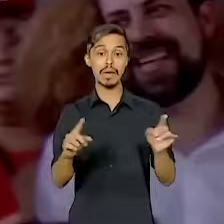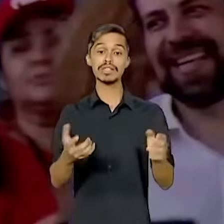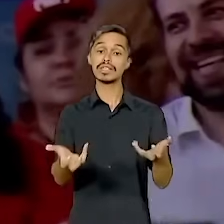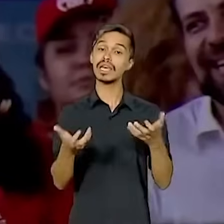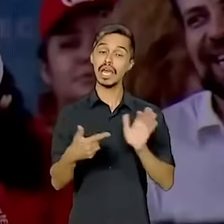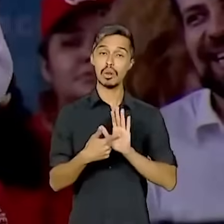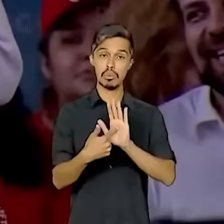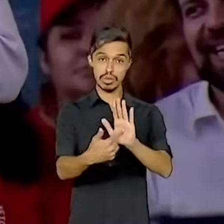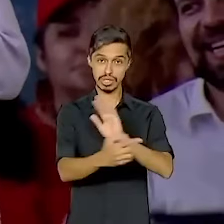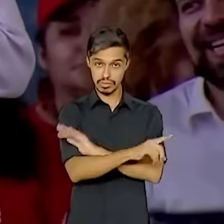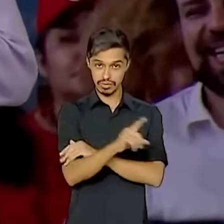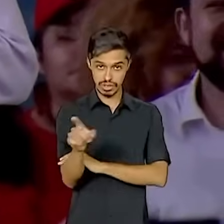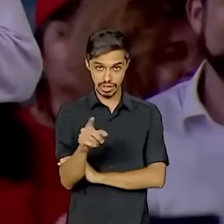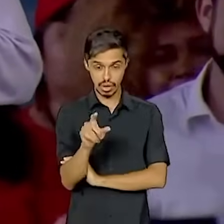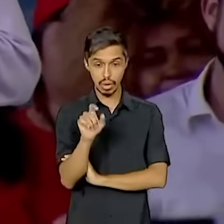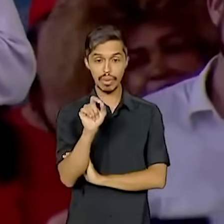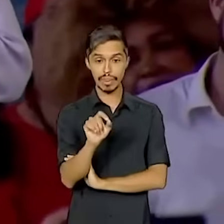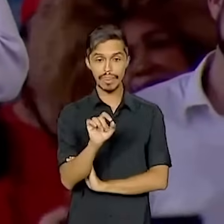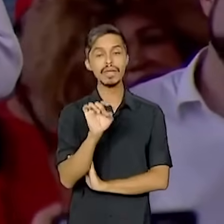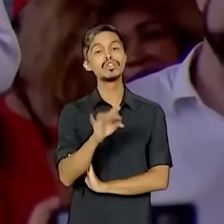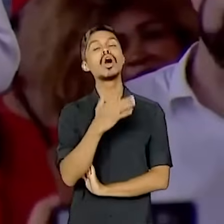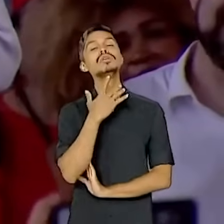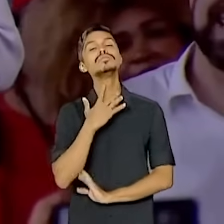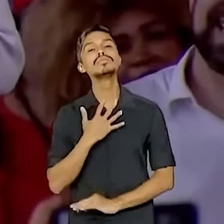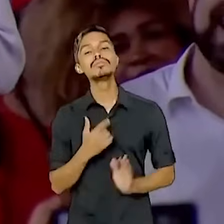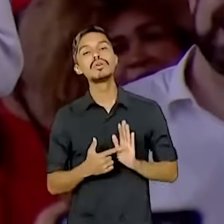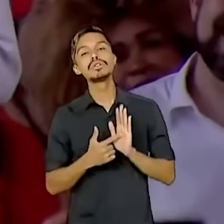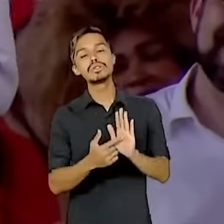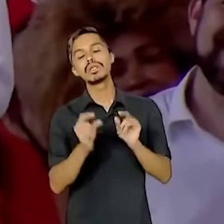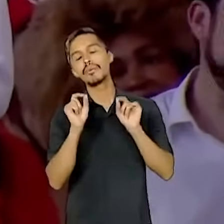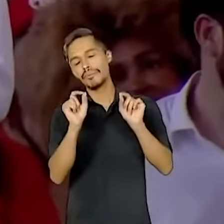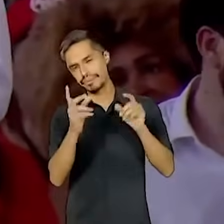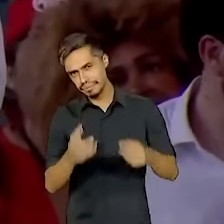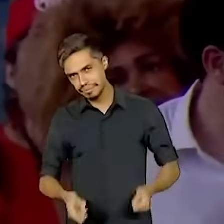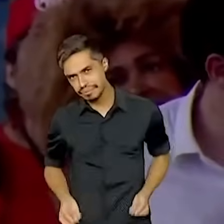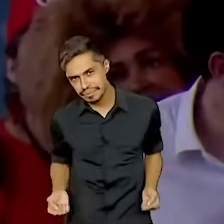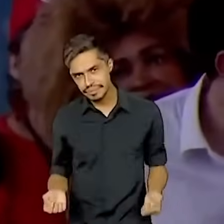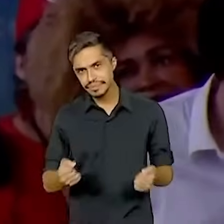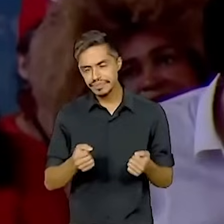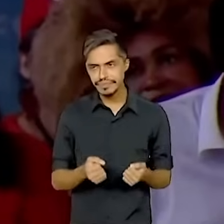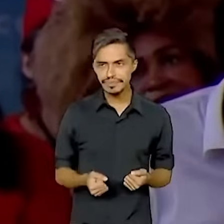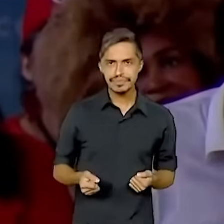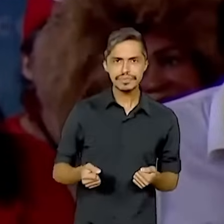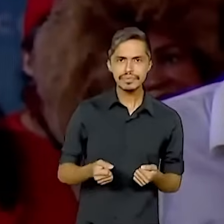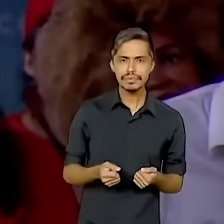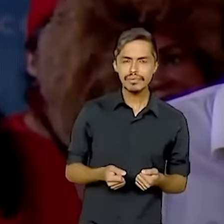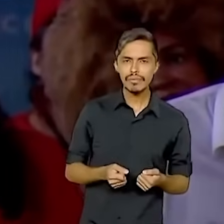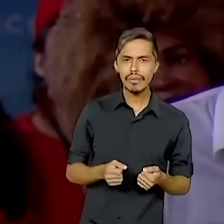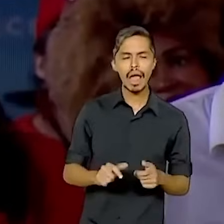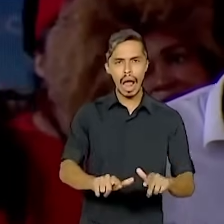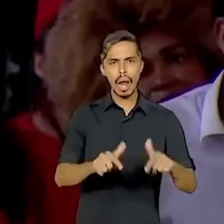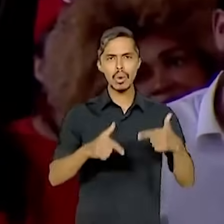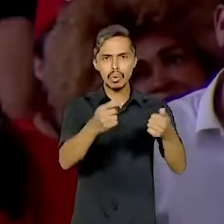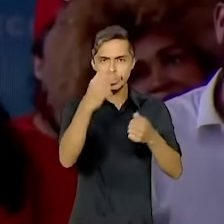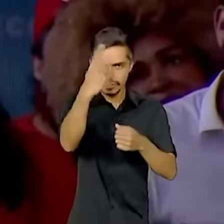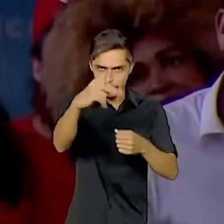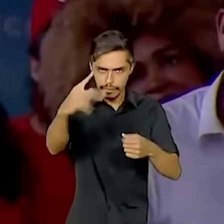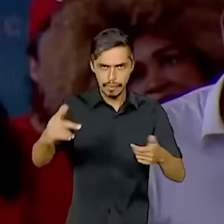quero mostrar para vocês. Eu só quero dizer para vocês uma coisa. A luta de